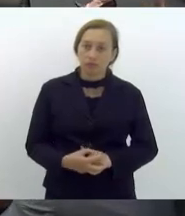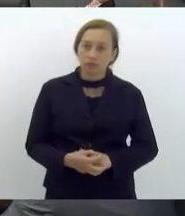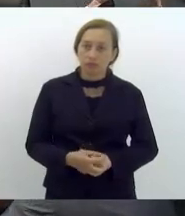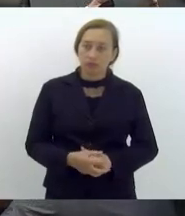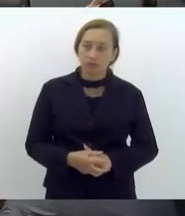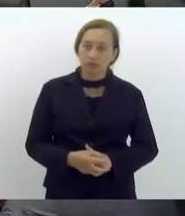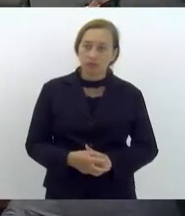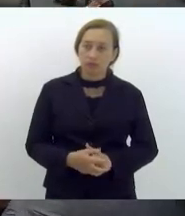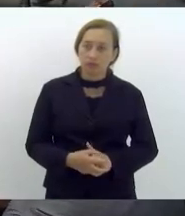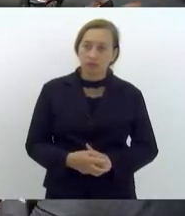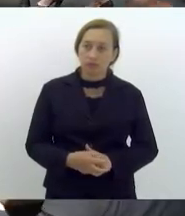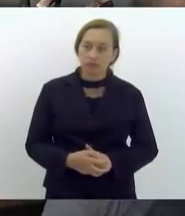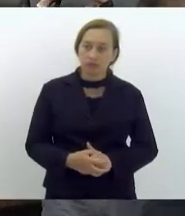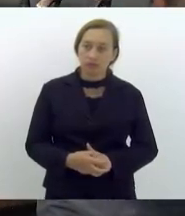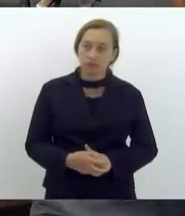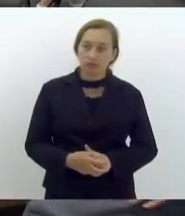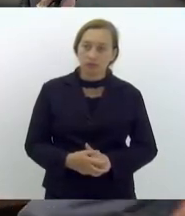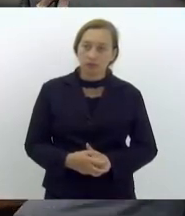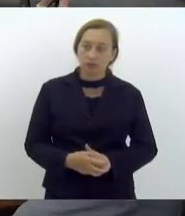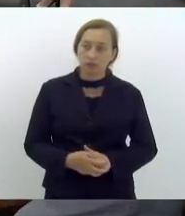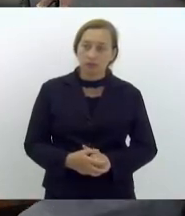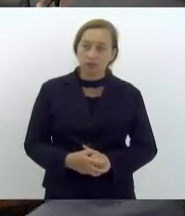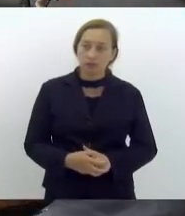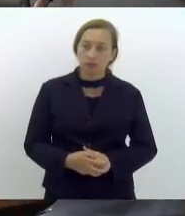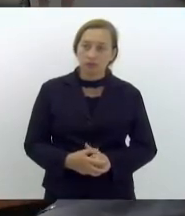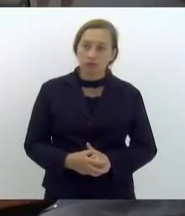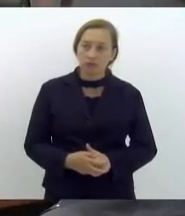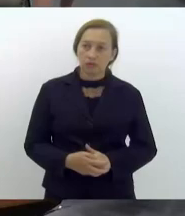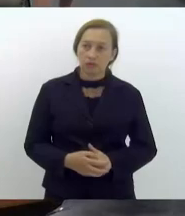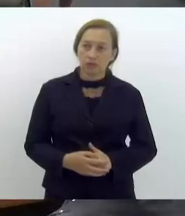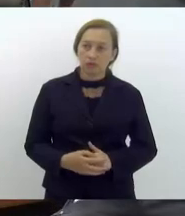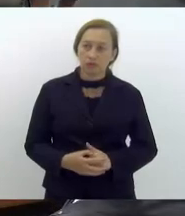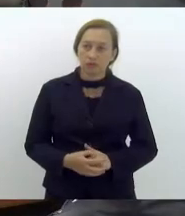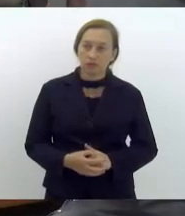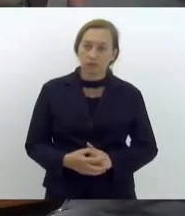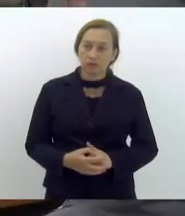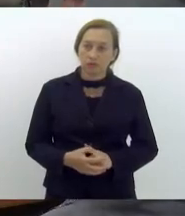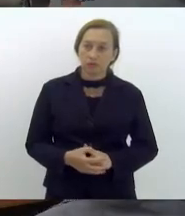que comer tudo isso que a senhora quer proibiu fui criado como bonzinho